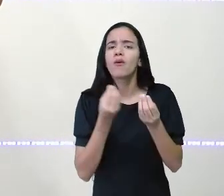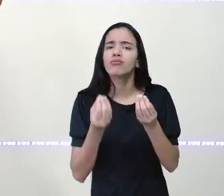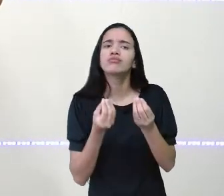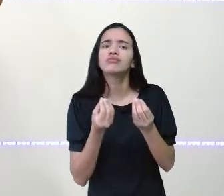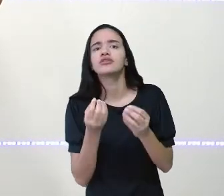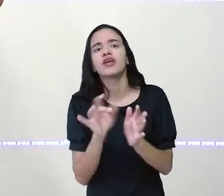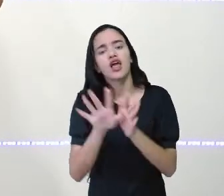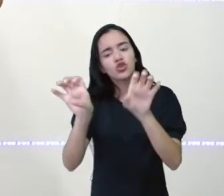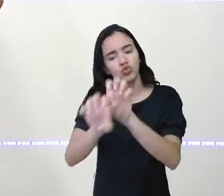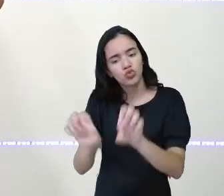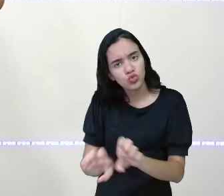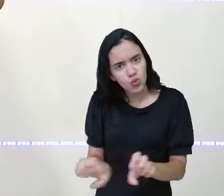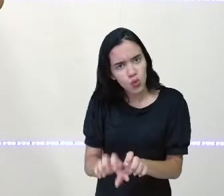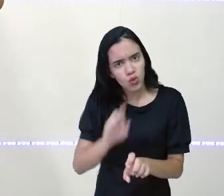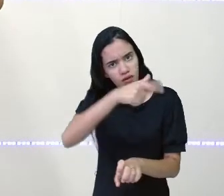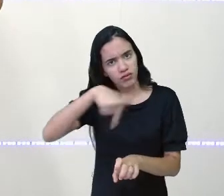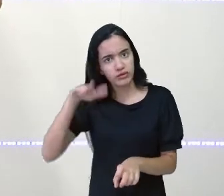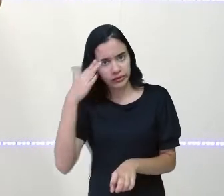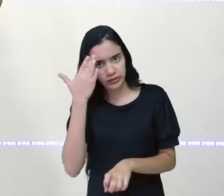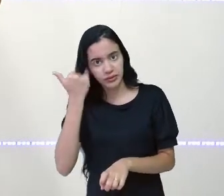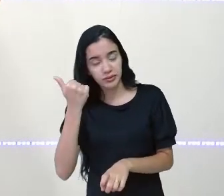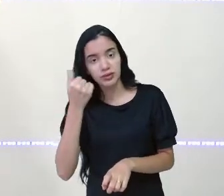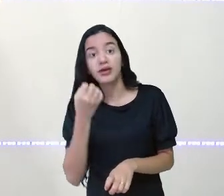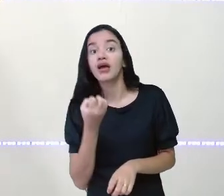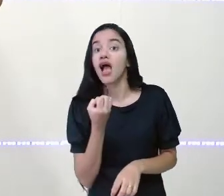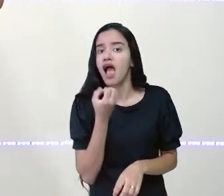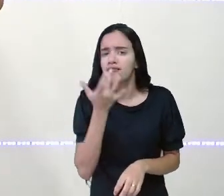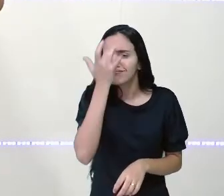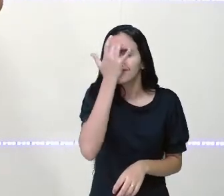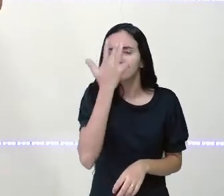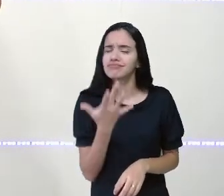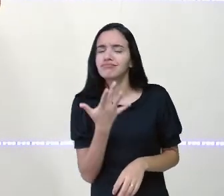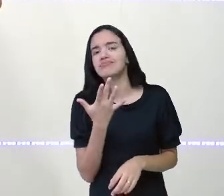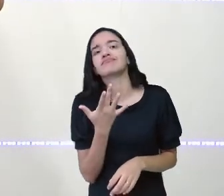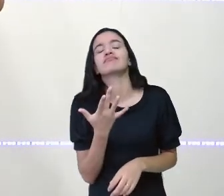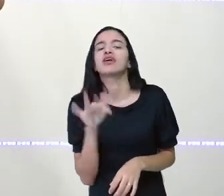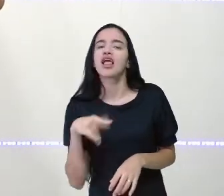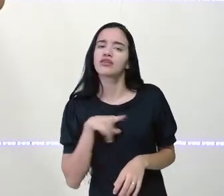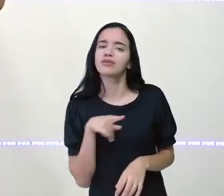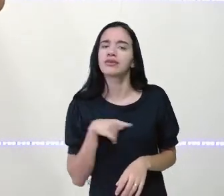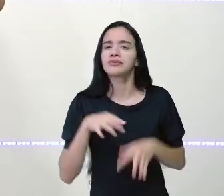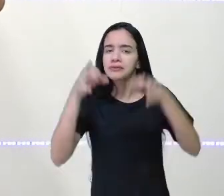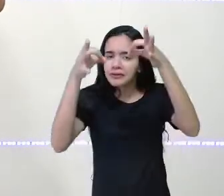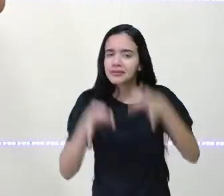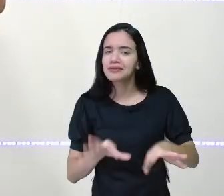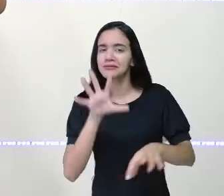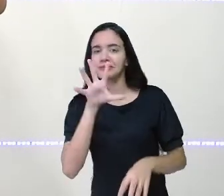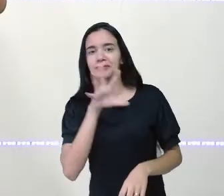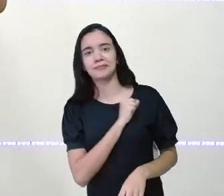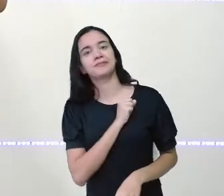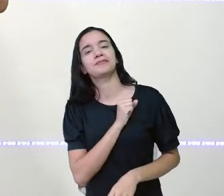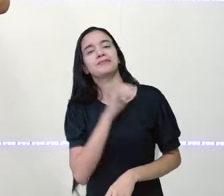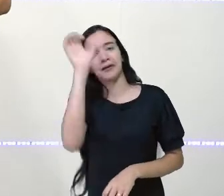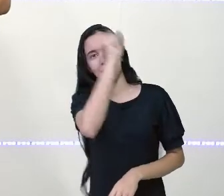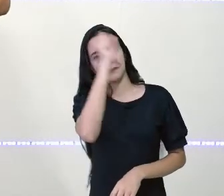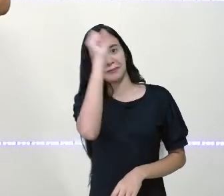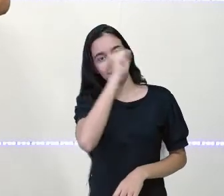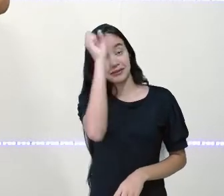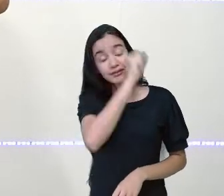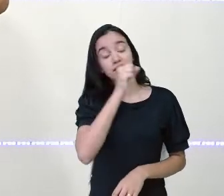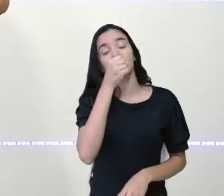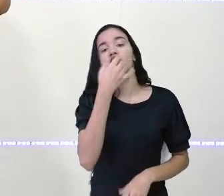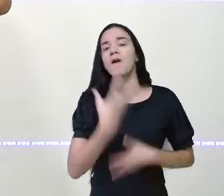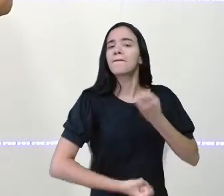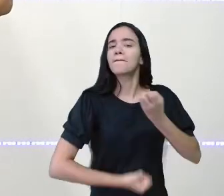os poemas visuais? Vocês sabem? É muito fácil. E eu tenho certeza que vocês vão amar aprender.